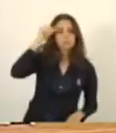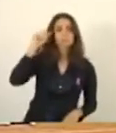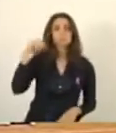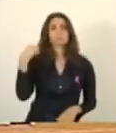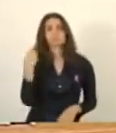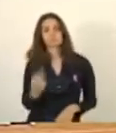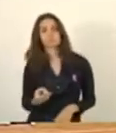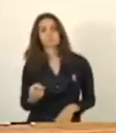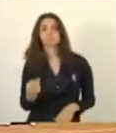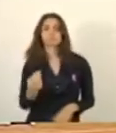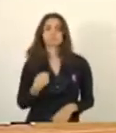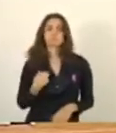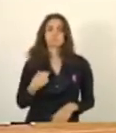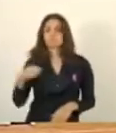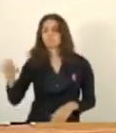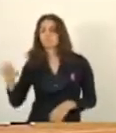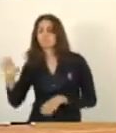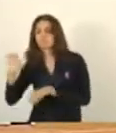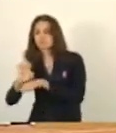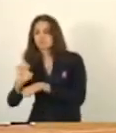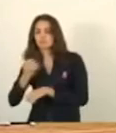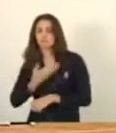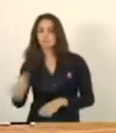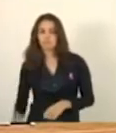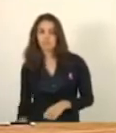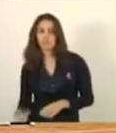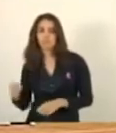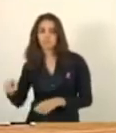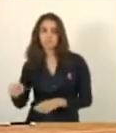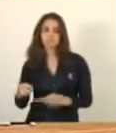no estado, no outro turno trabalham